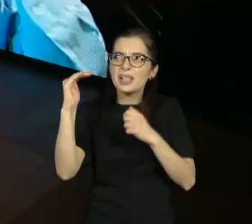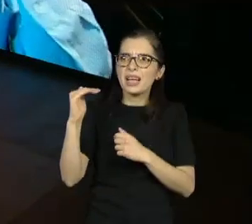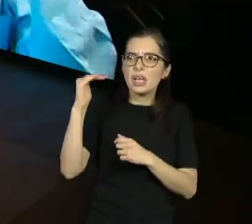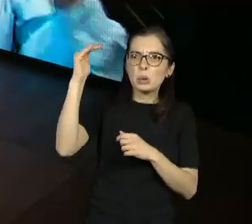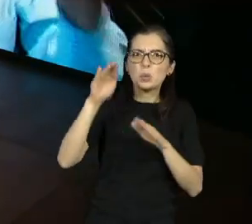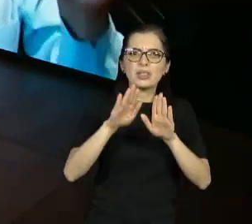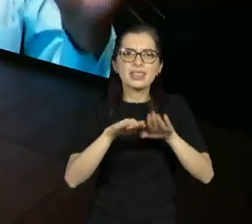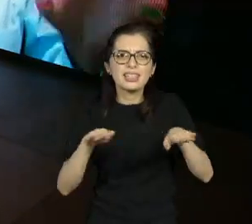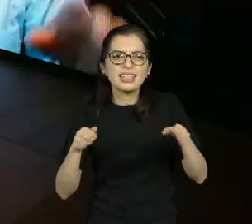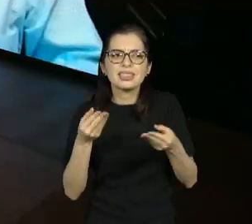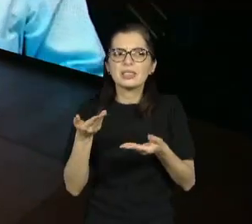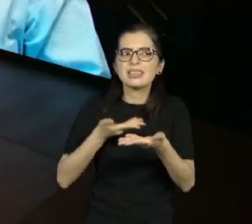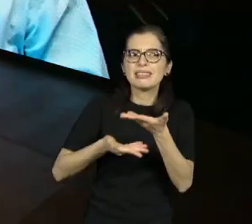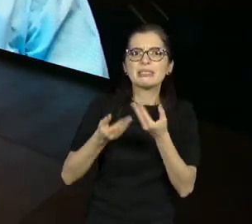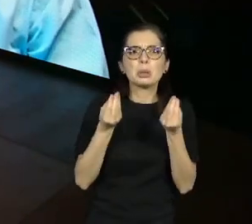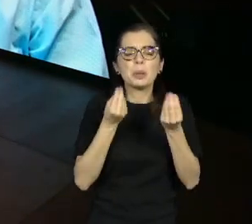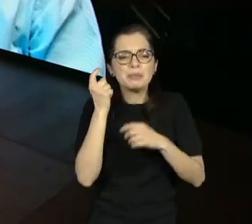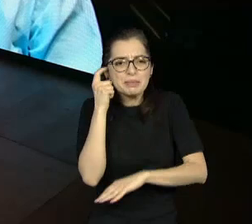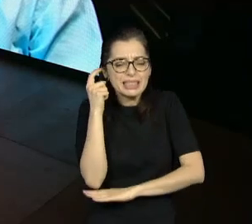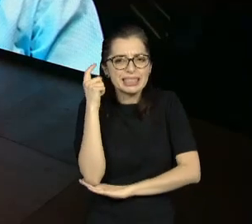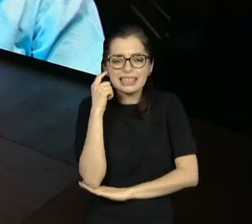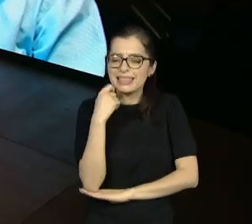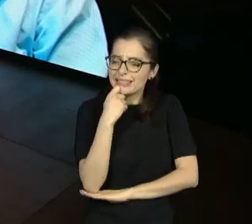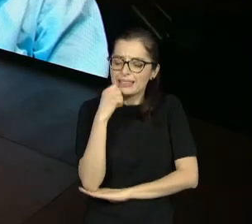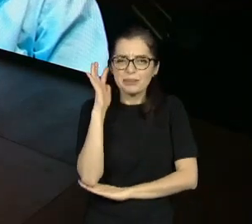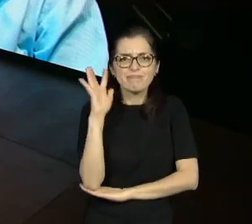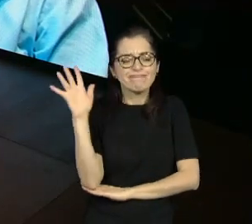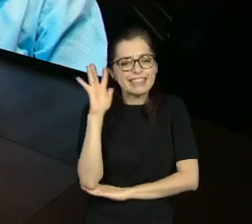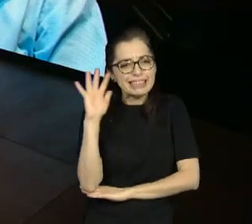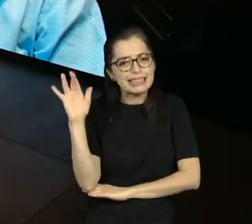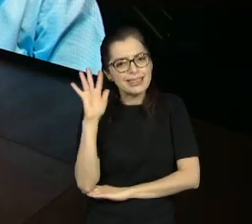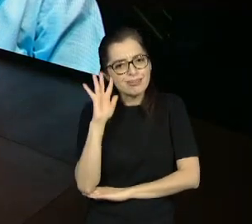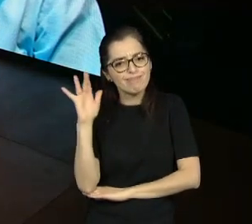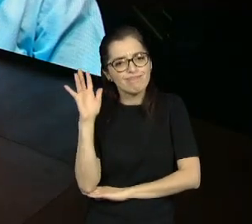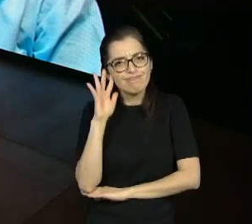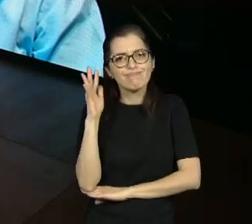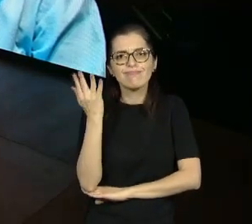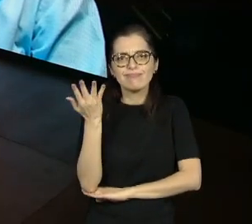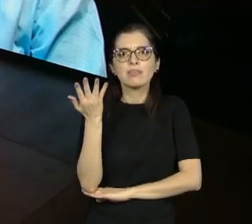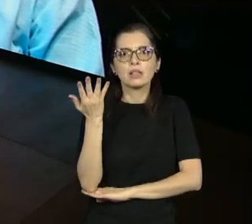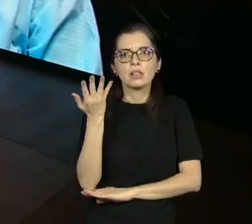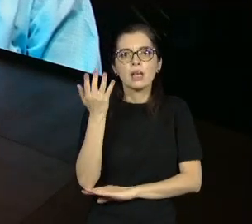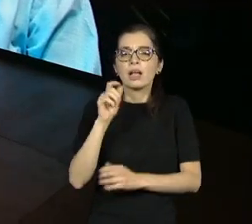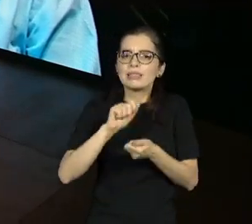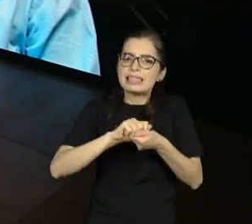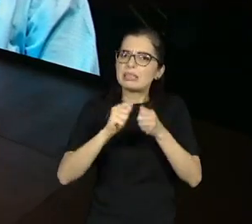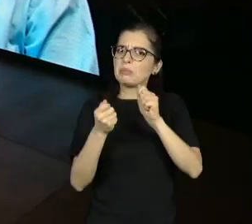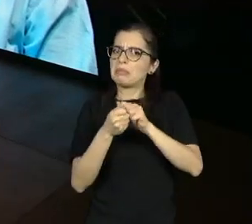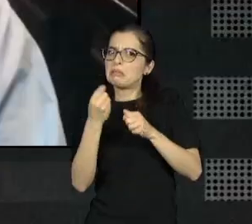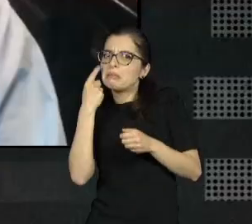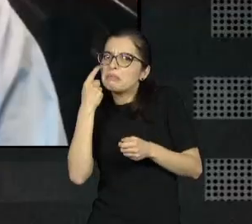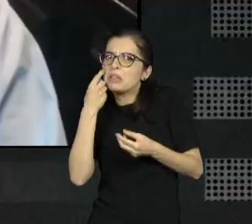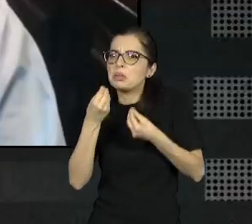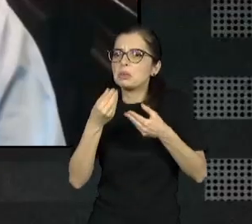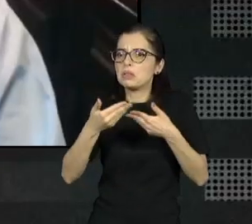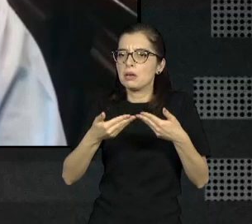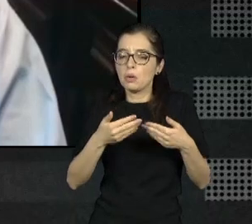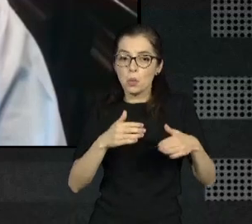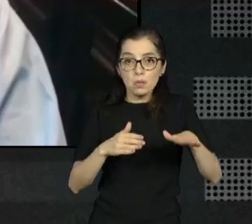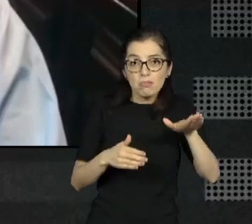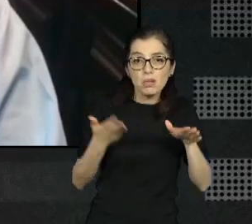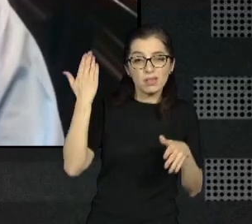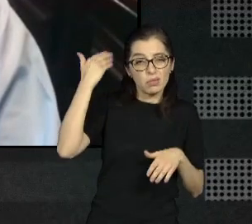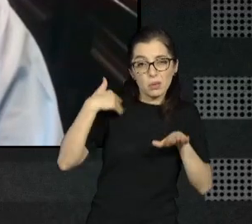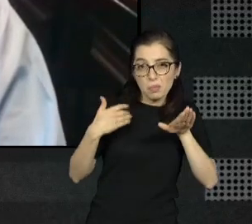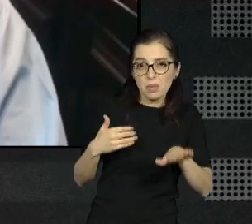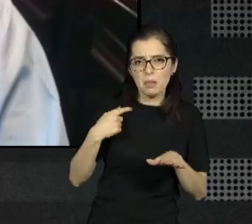Estava louco na cabeça, porque eu mesmo tinha sido um garoto prodígio quando era criança, por que eu estava duvidando? Mas tinha